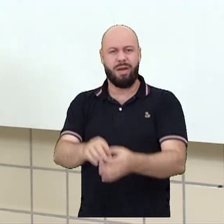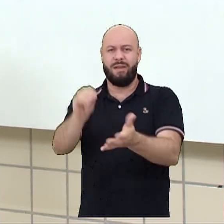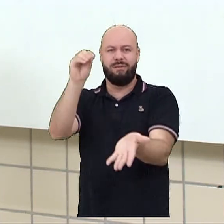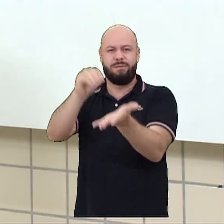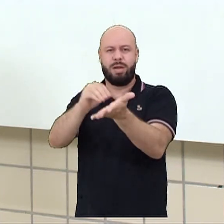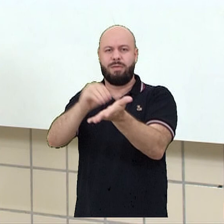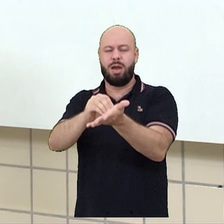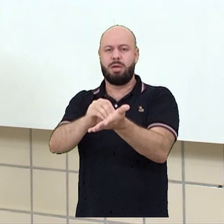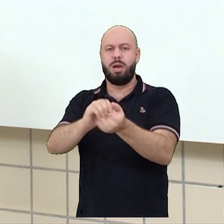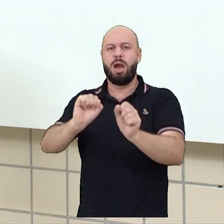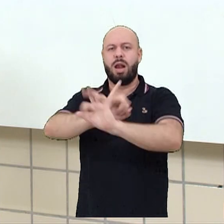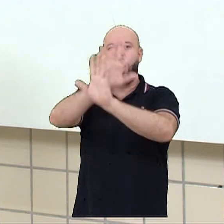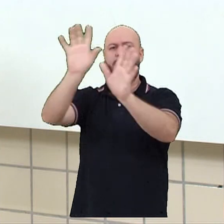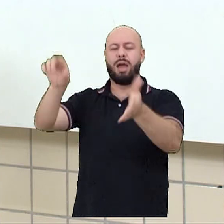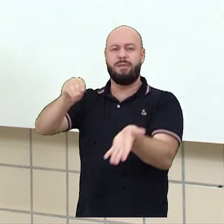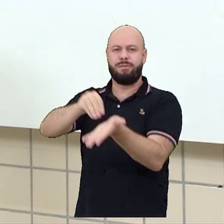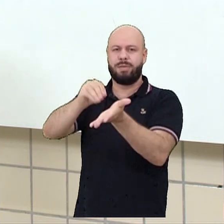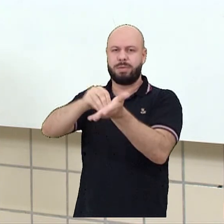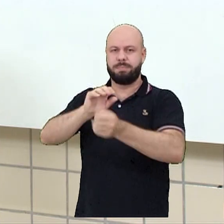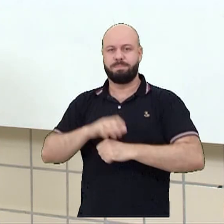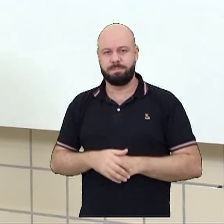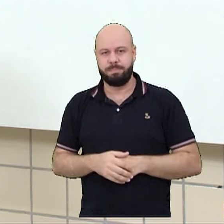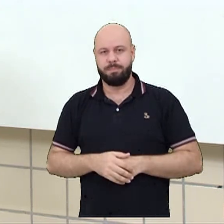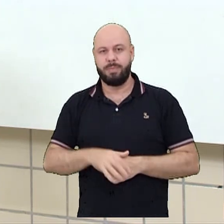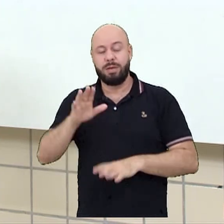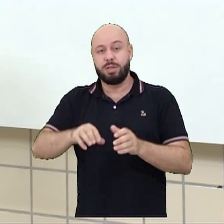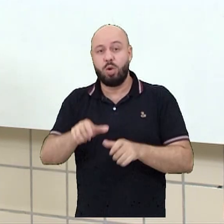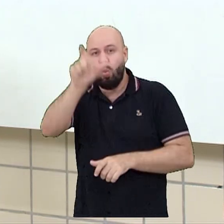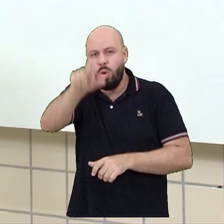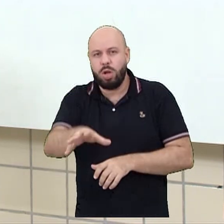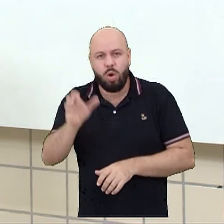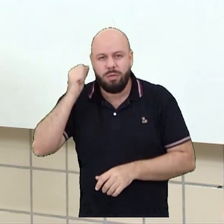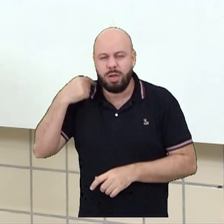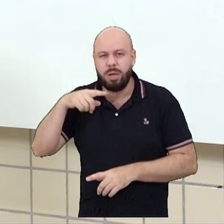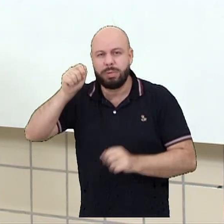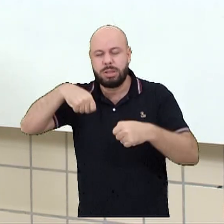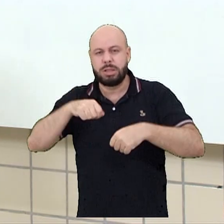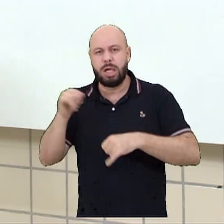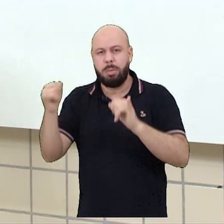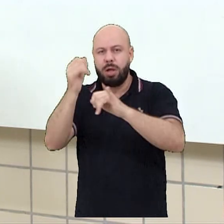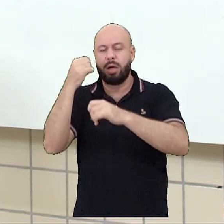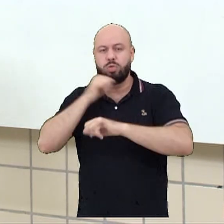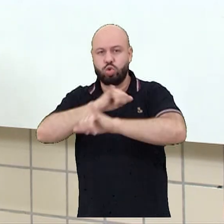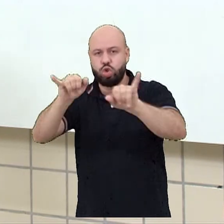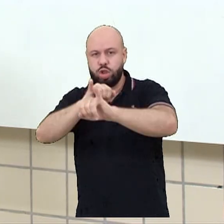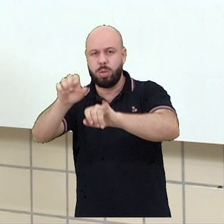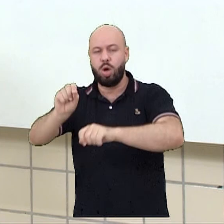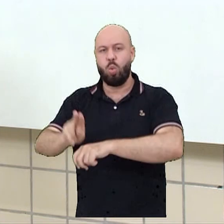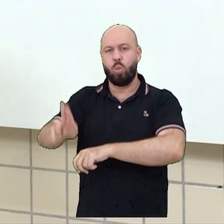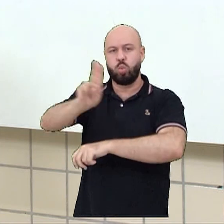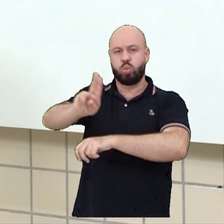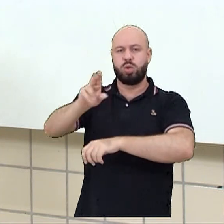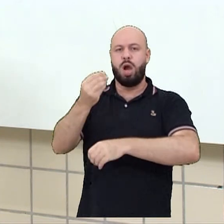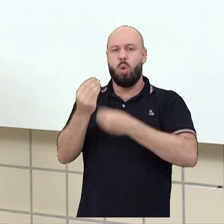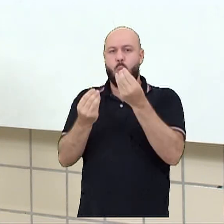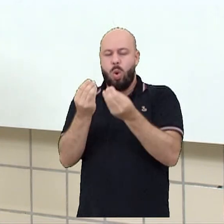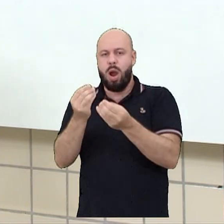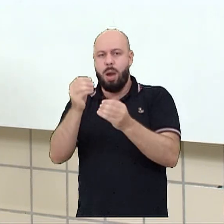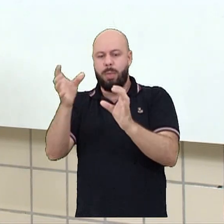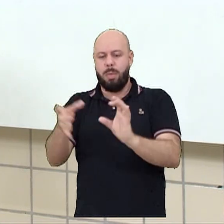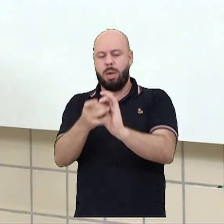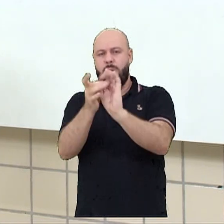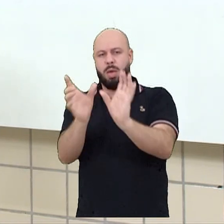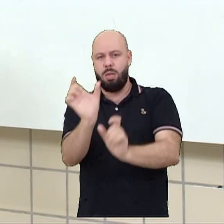aquilo que você quer dizer, né, a quem está te ouvindo. Então, é muito importante que vocês conheçam essa